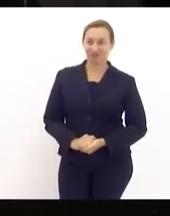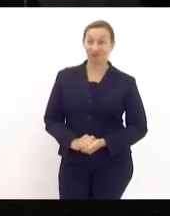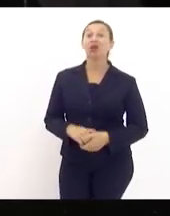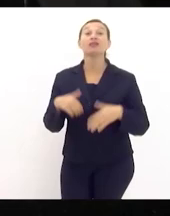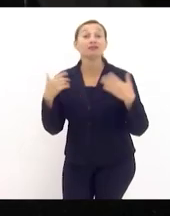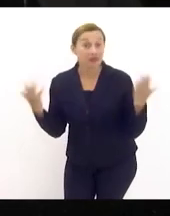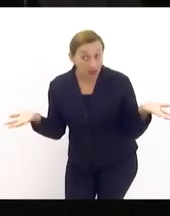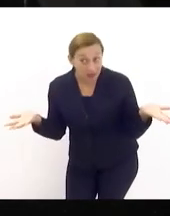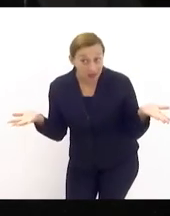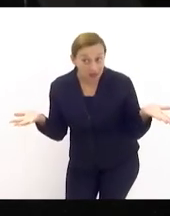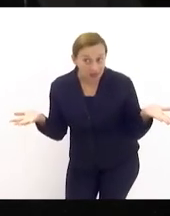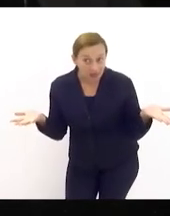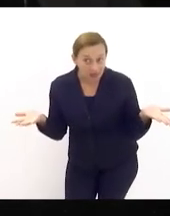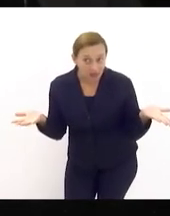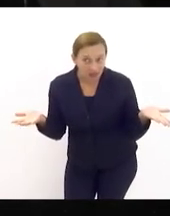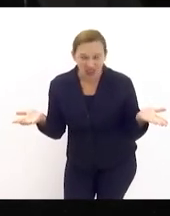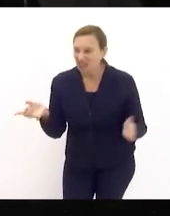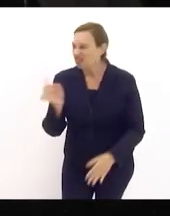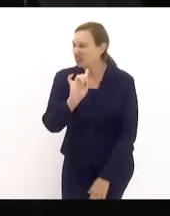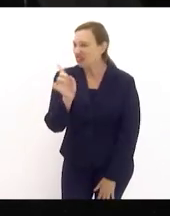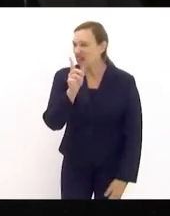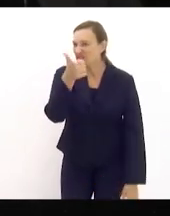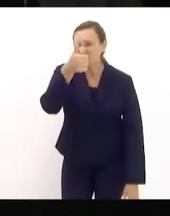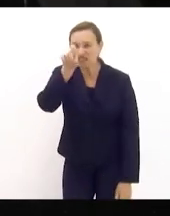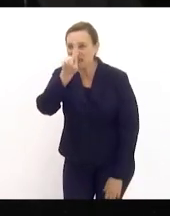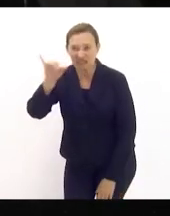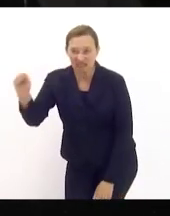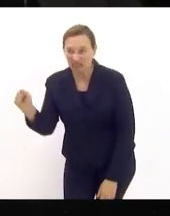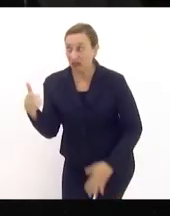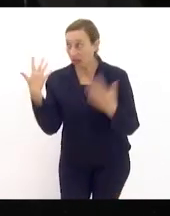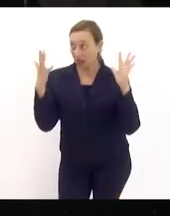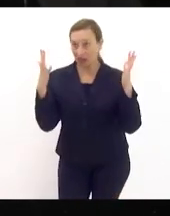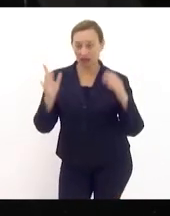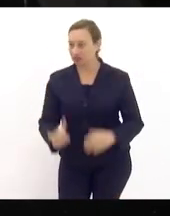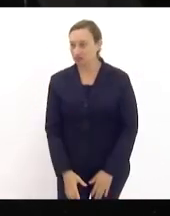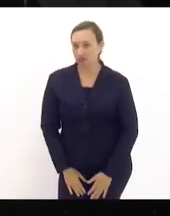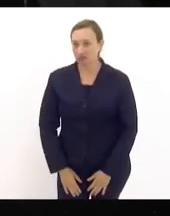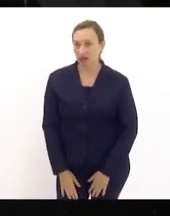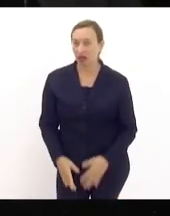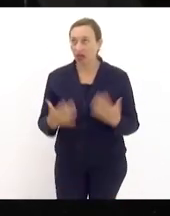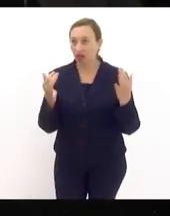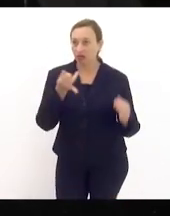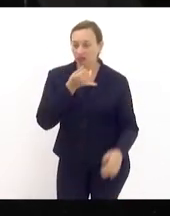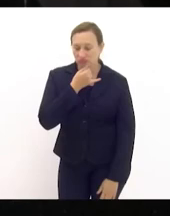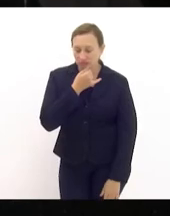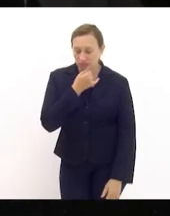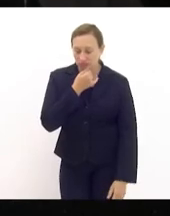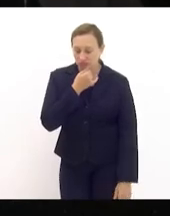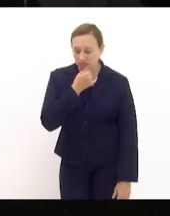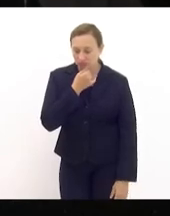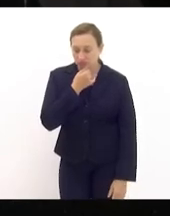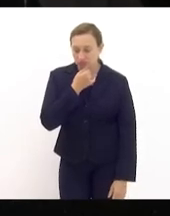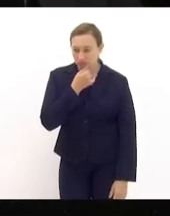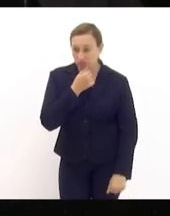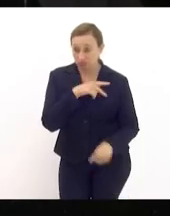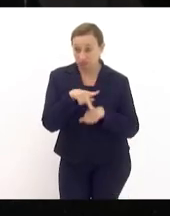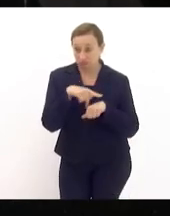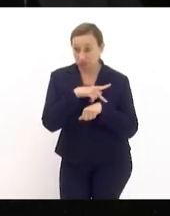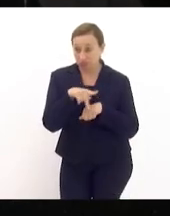Então, tem nada disso de 100 dias de comemoração, não. Tem 100 dias de tristeza para o nosso